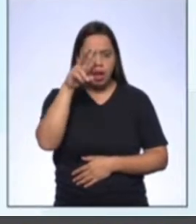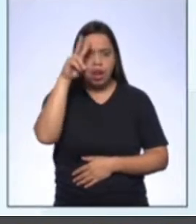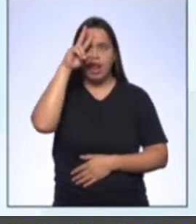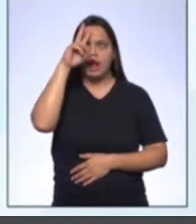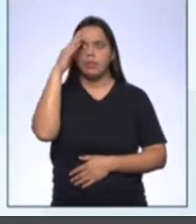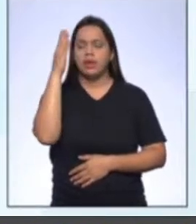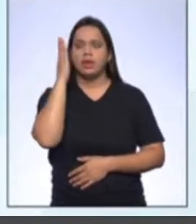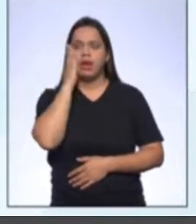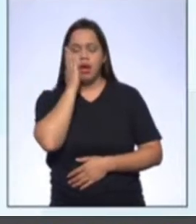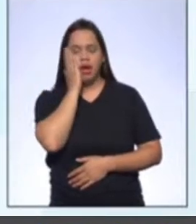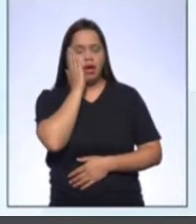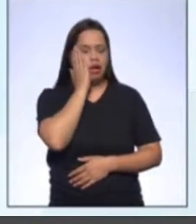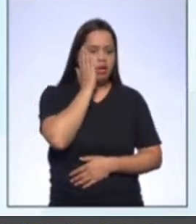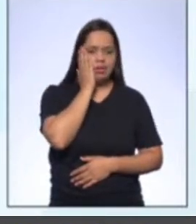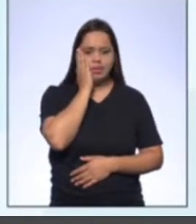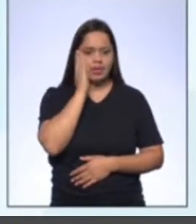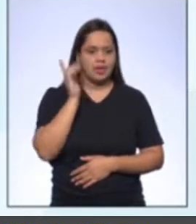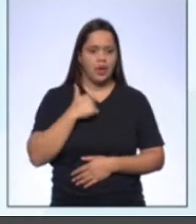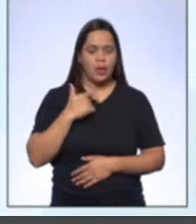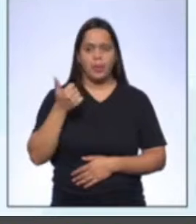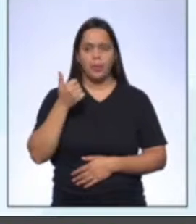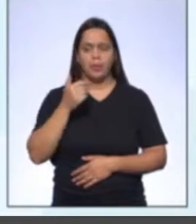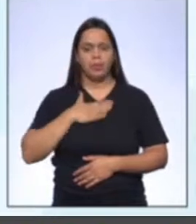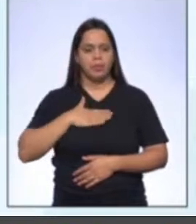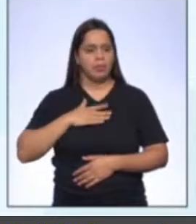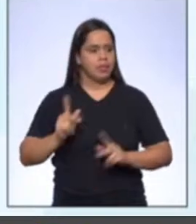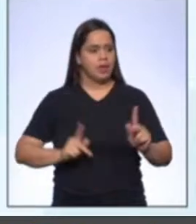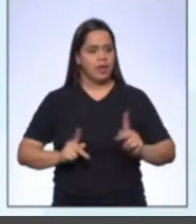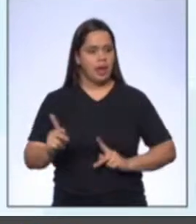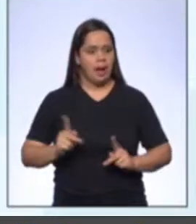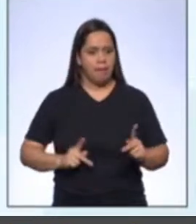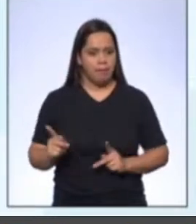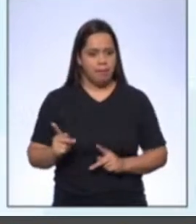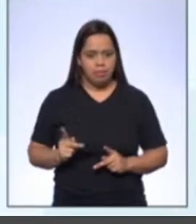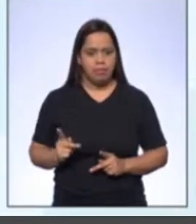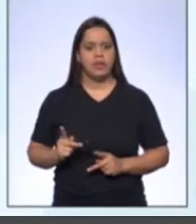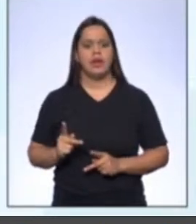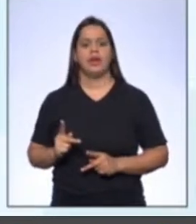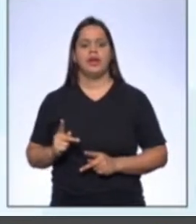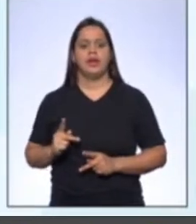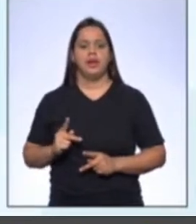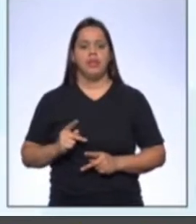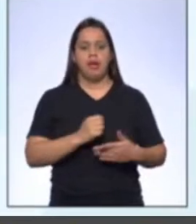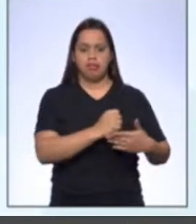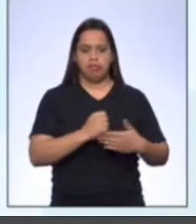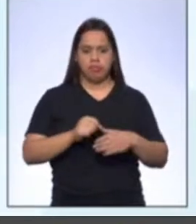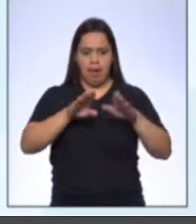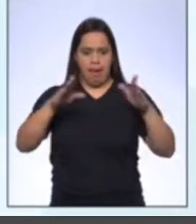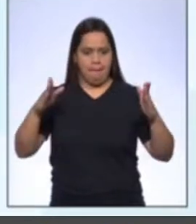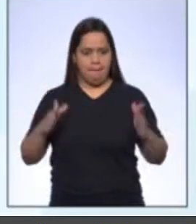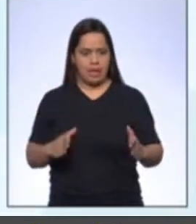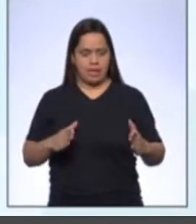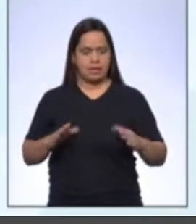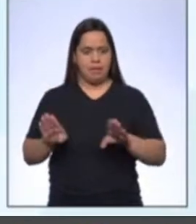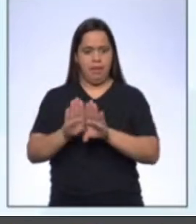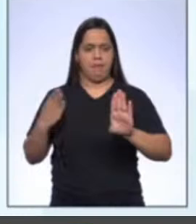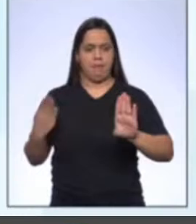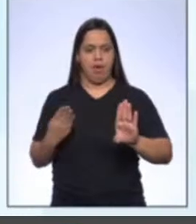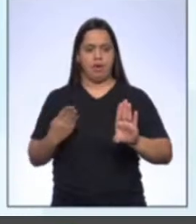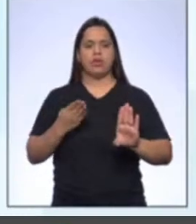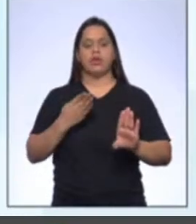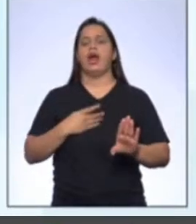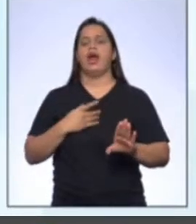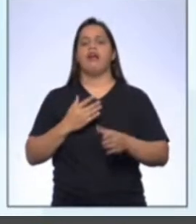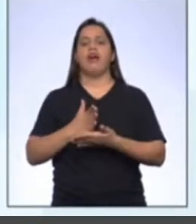a mesa para a porta e estudava com o bule fumegando no fogareiro. Hoje não vou dormir,